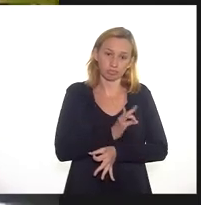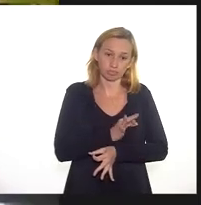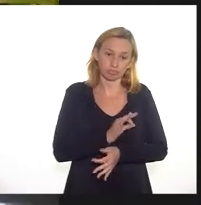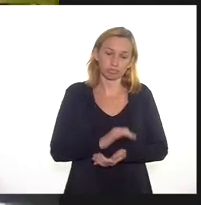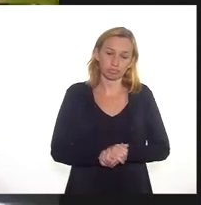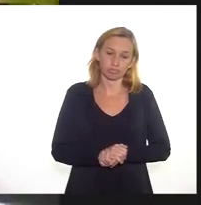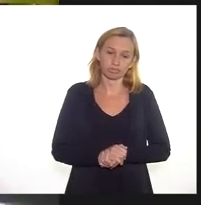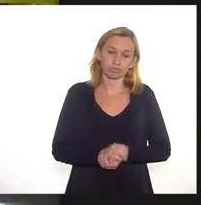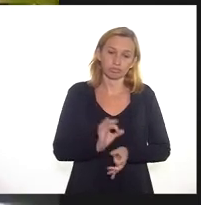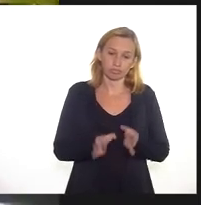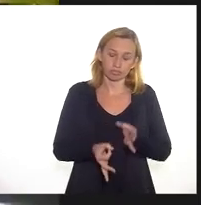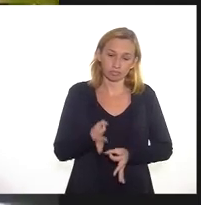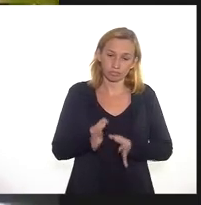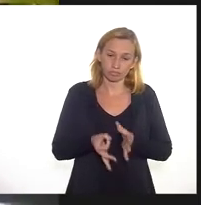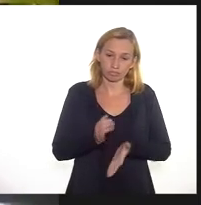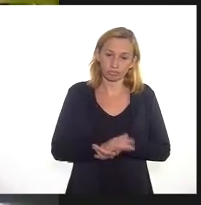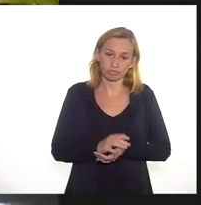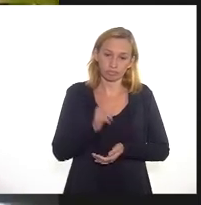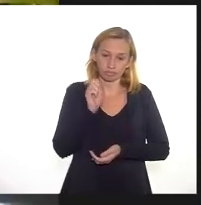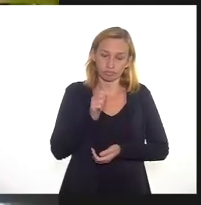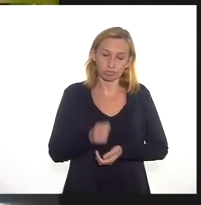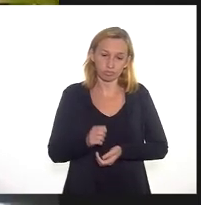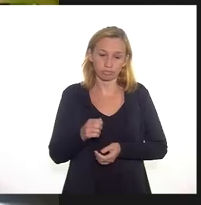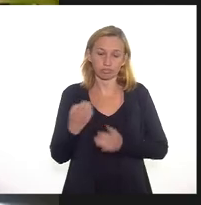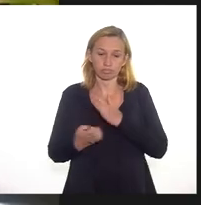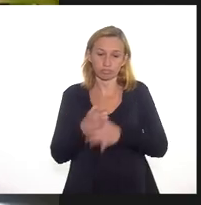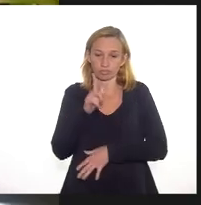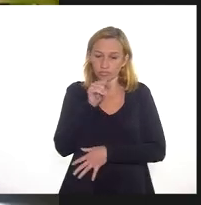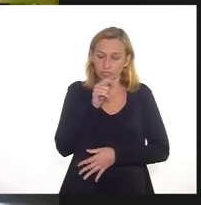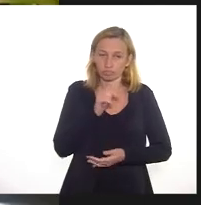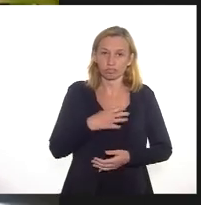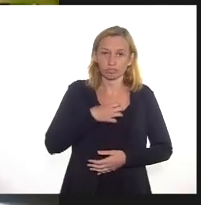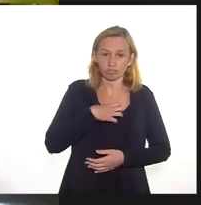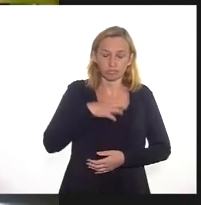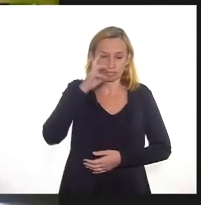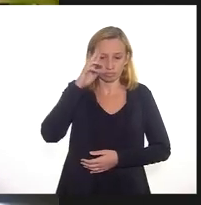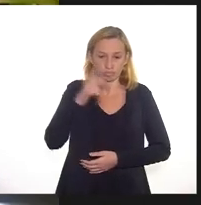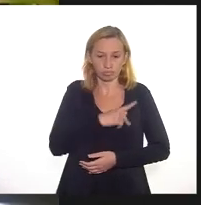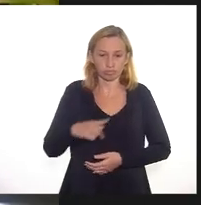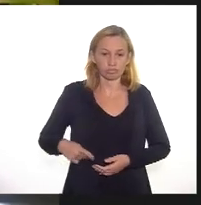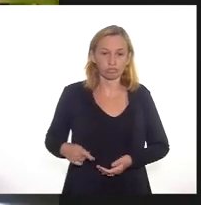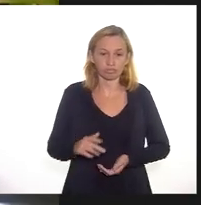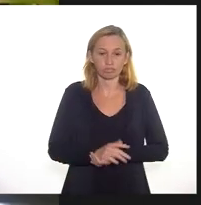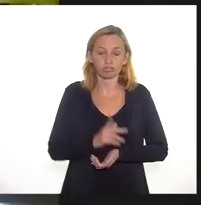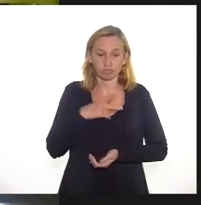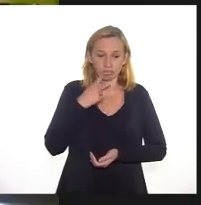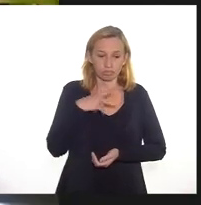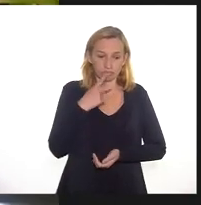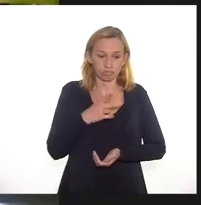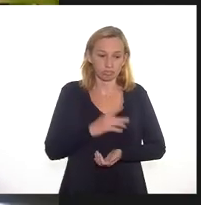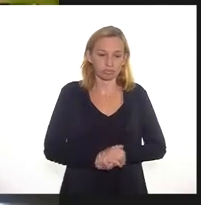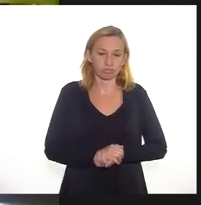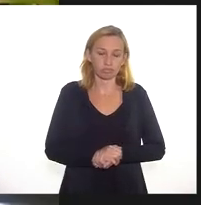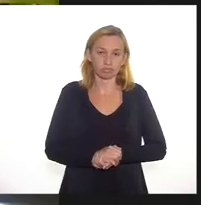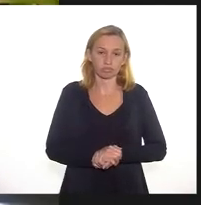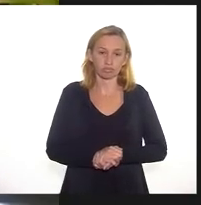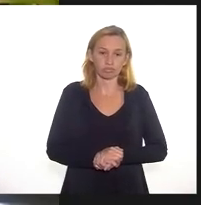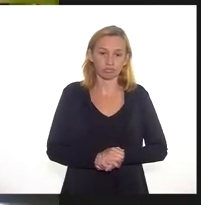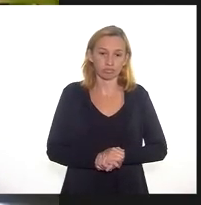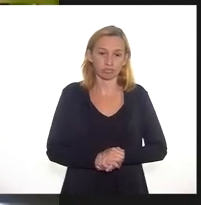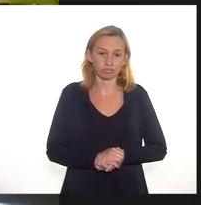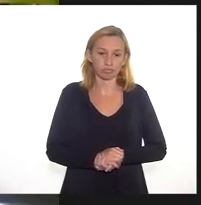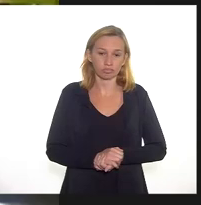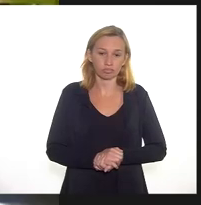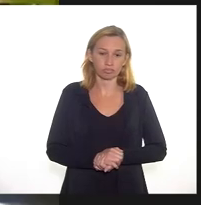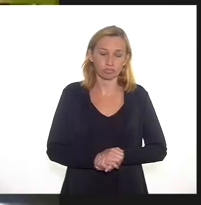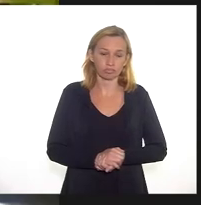para justificar o leilão da SEDAI. Então, nesse sentido, senhora presidenta, dizer o tamanho da minha